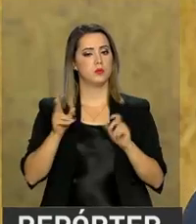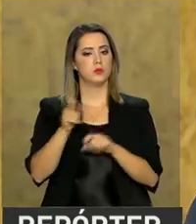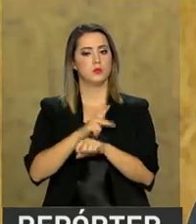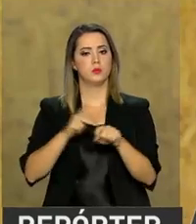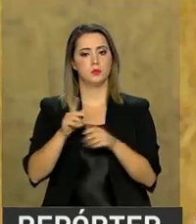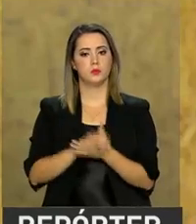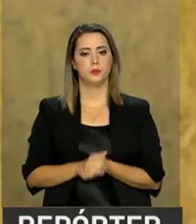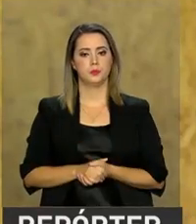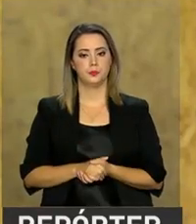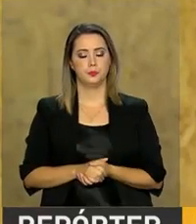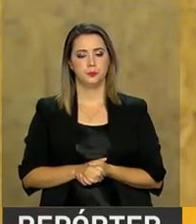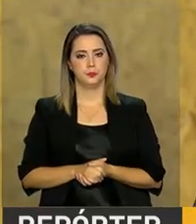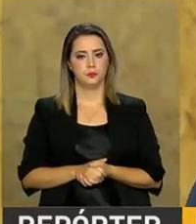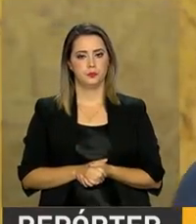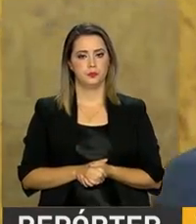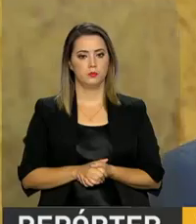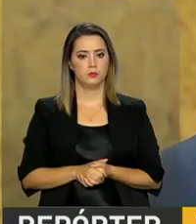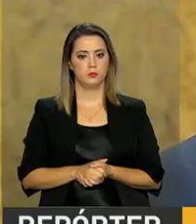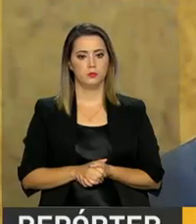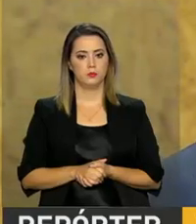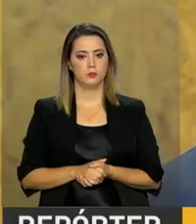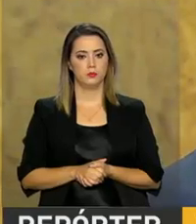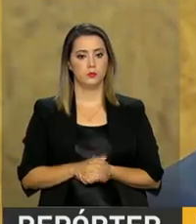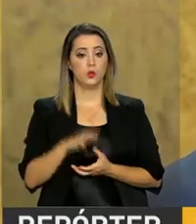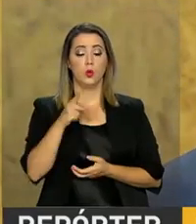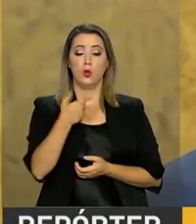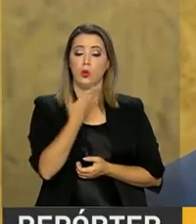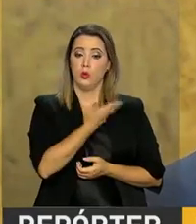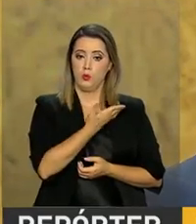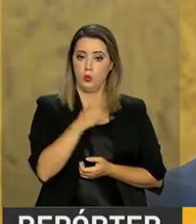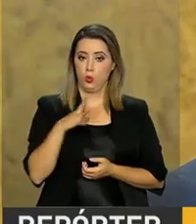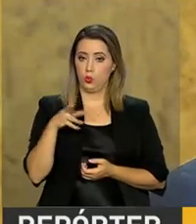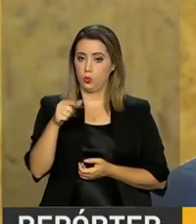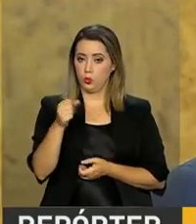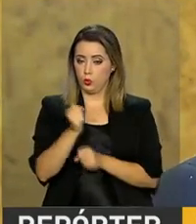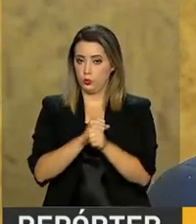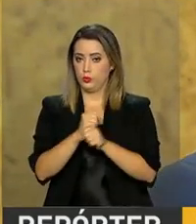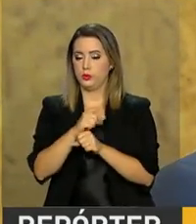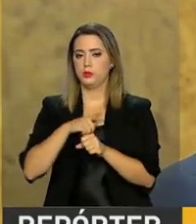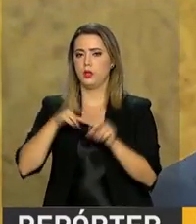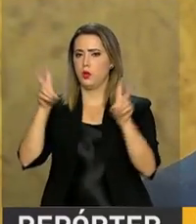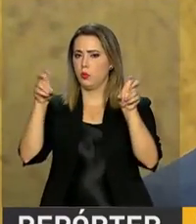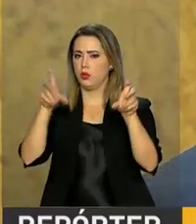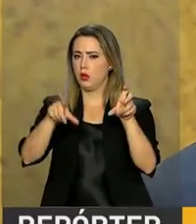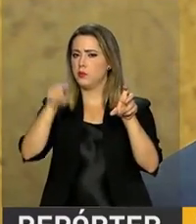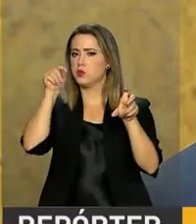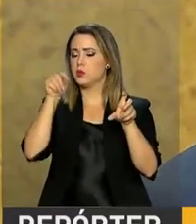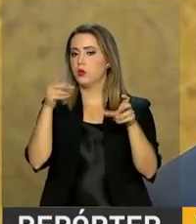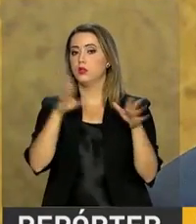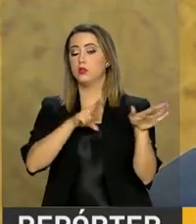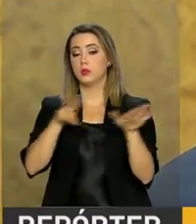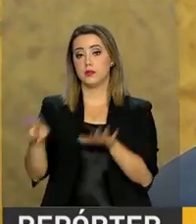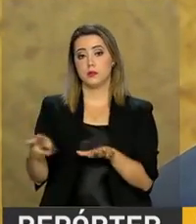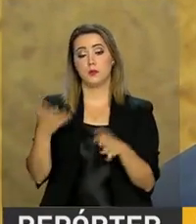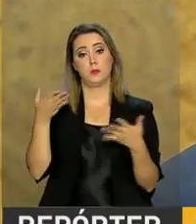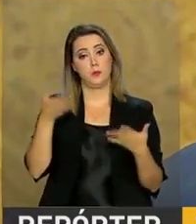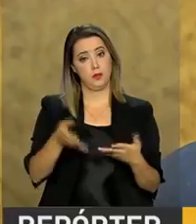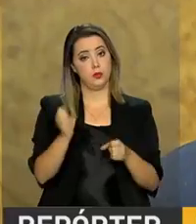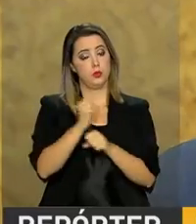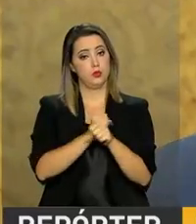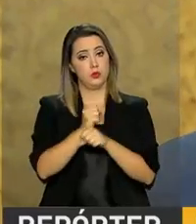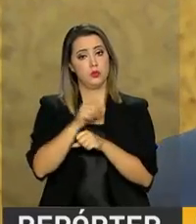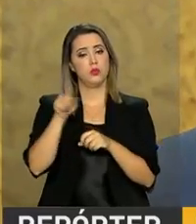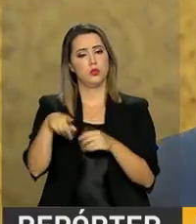A cada ano nós temos um tema definido para a Semana de Ciência e Tecnologia. A ideia desse ano